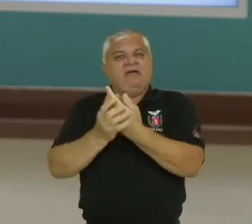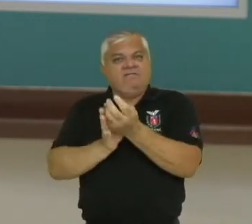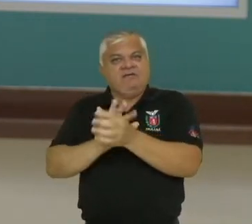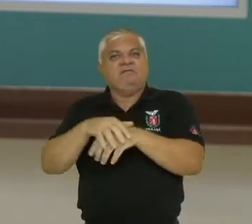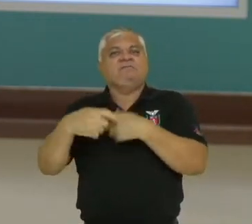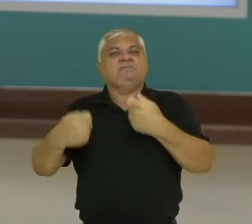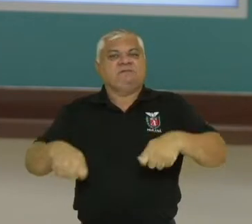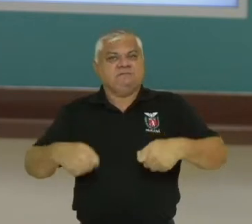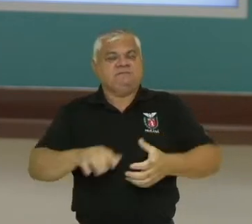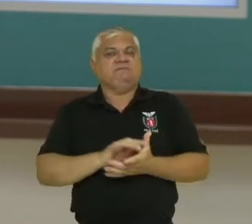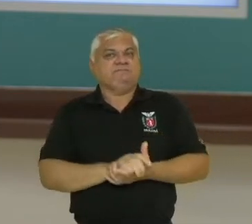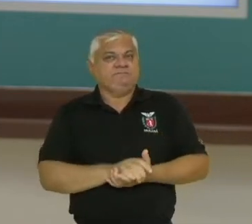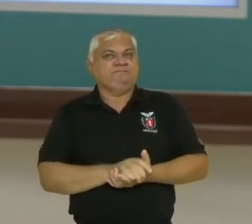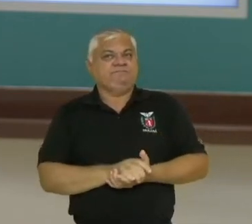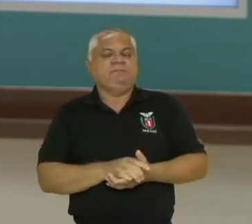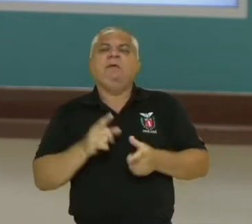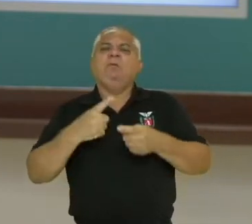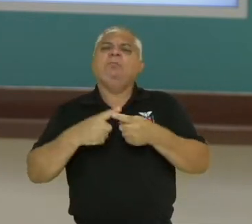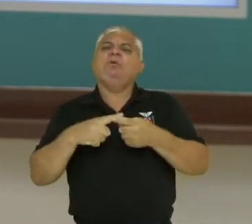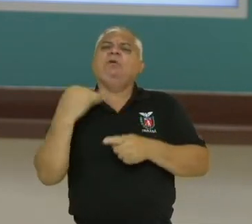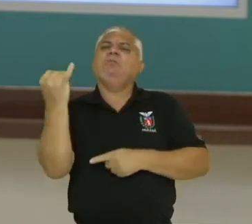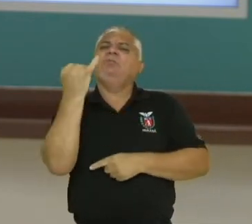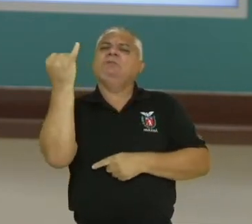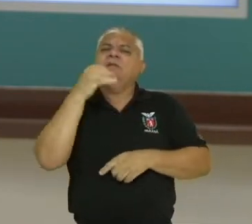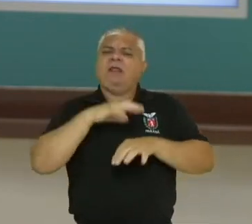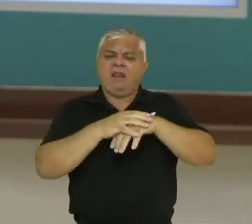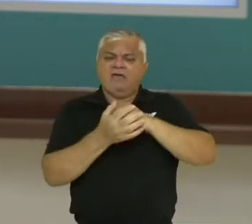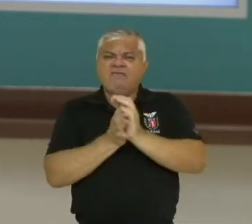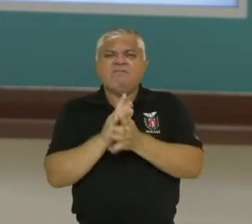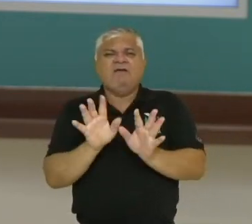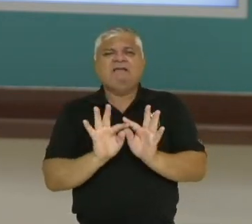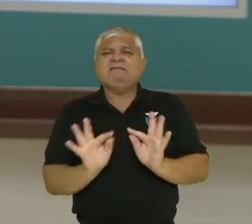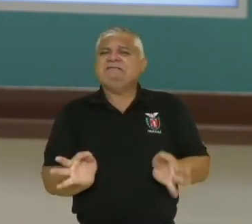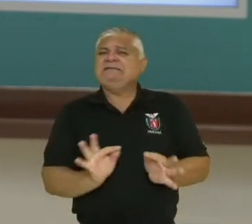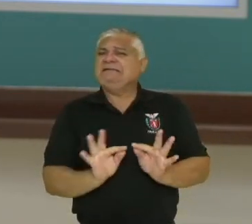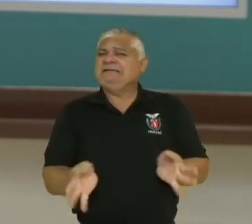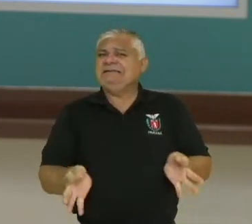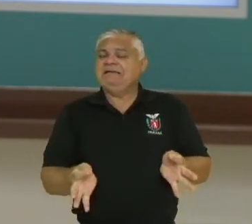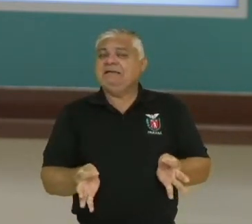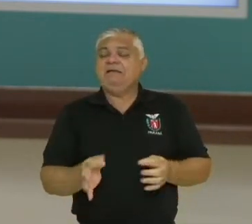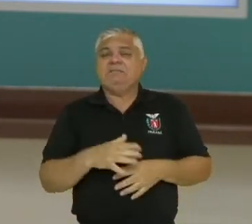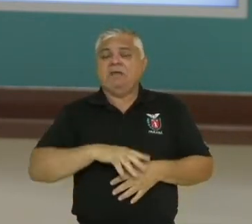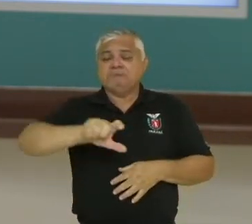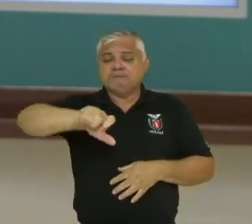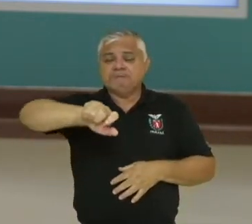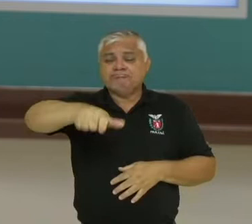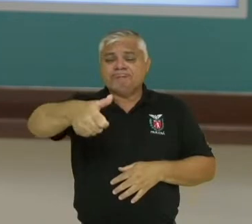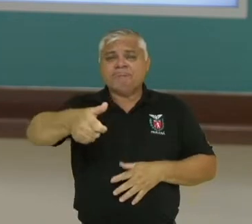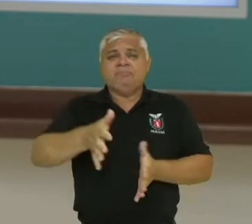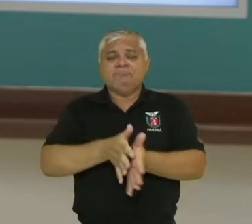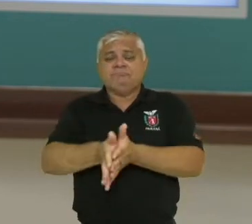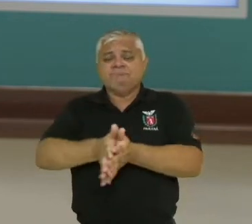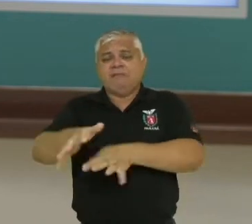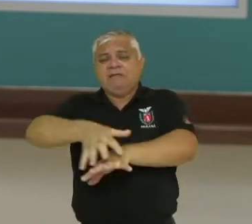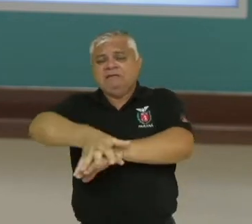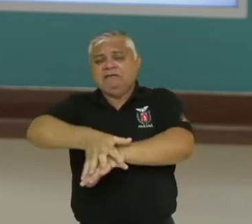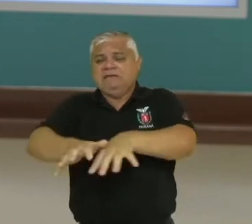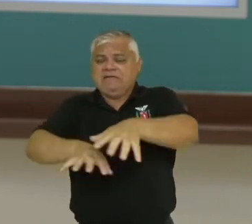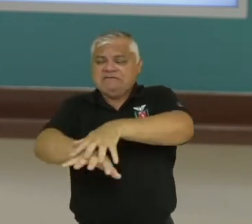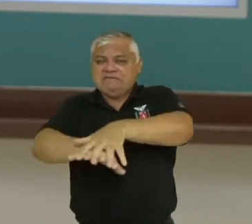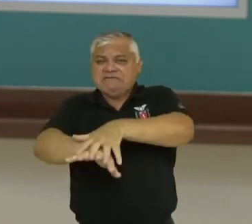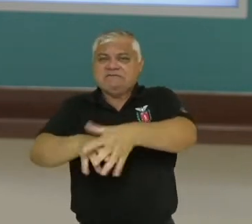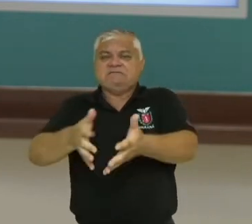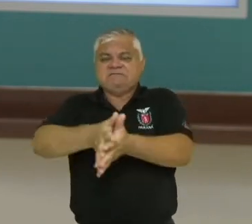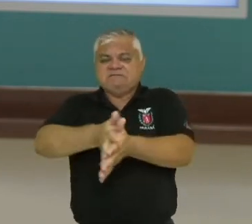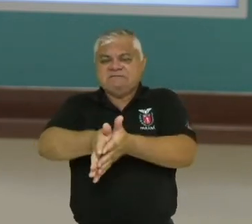qual que é a importância dessa ação? Lavar a mão parece tão simples, né? Abrir a torneira, esfregar a mão uma na outra